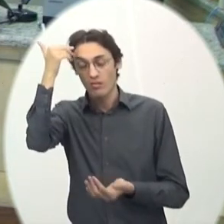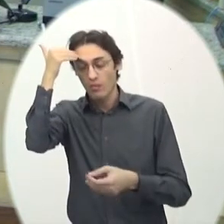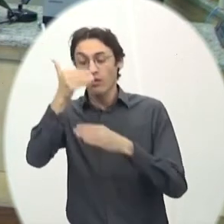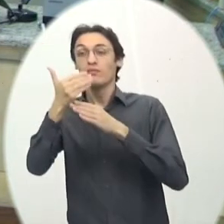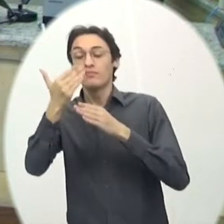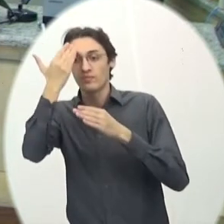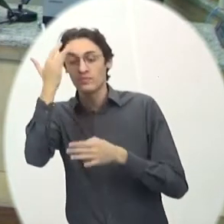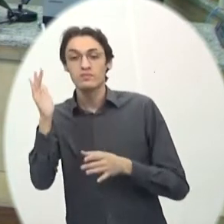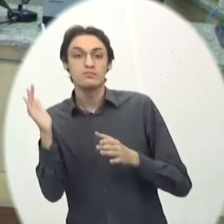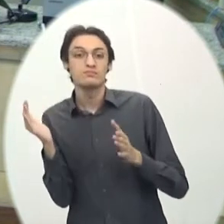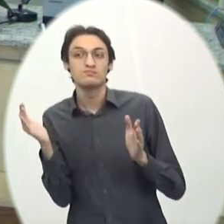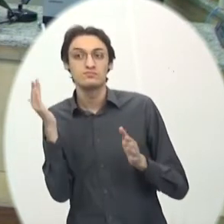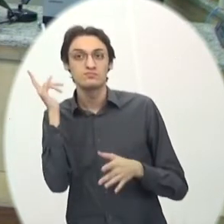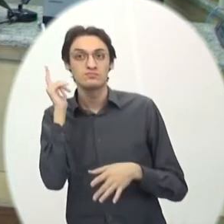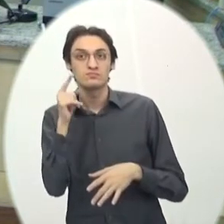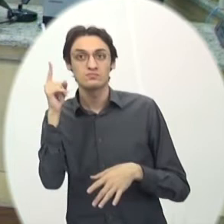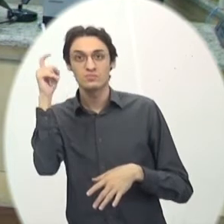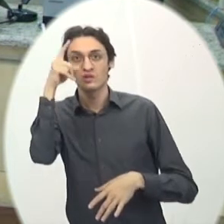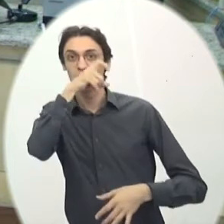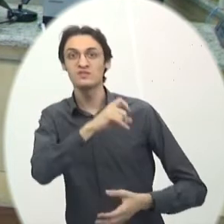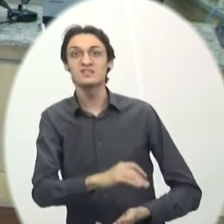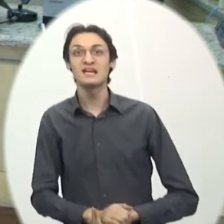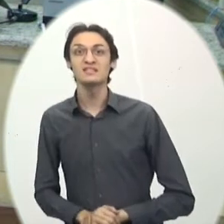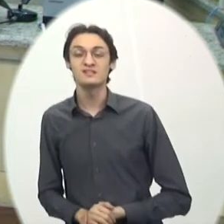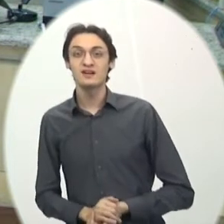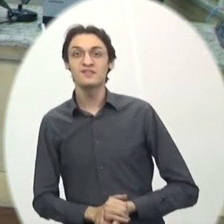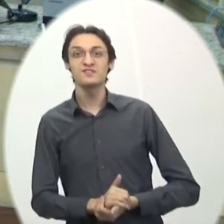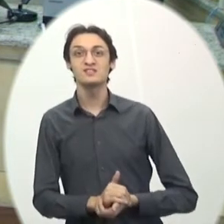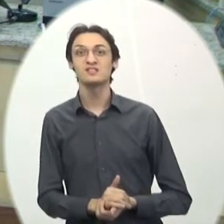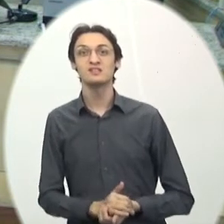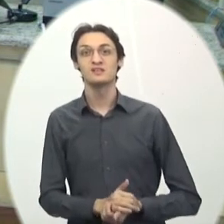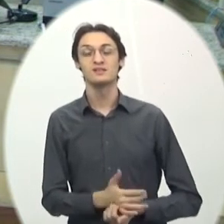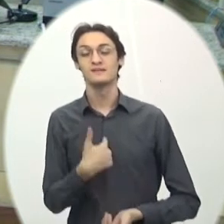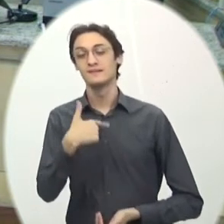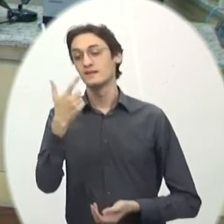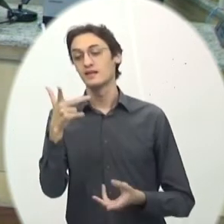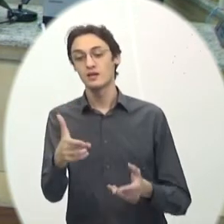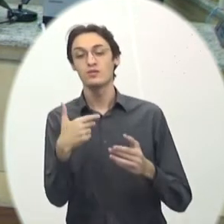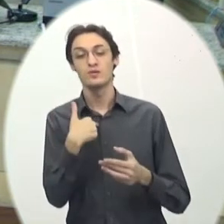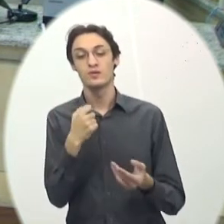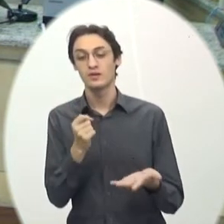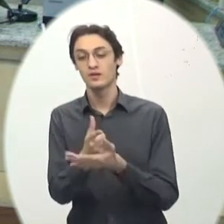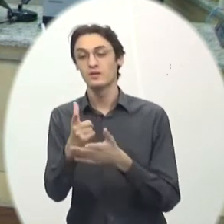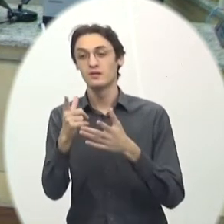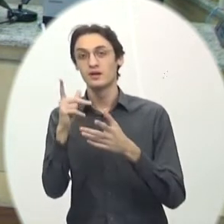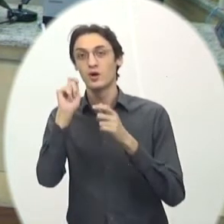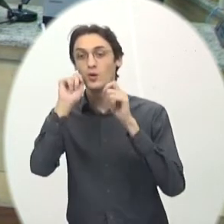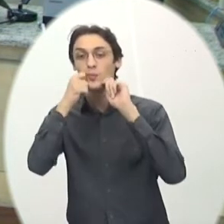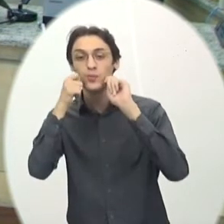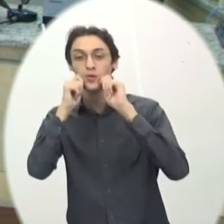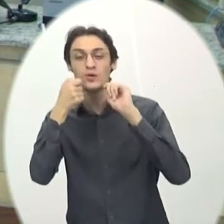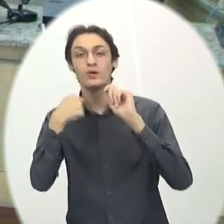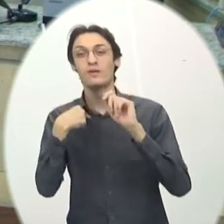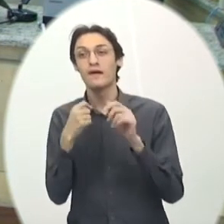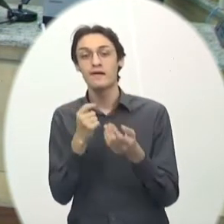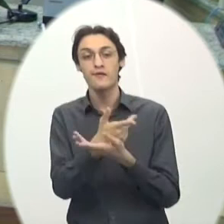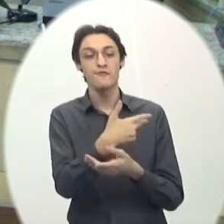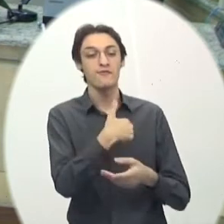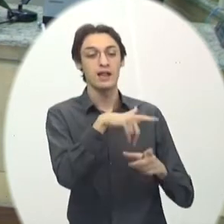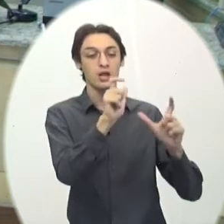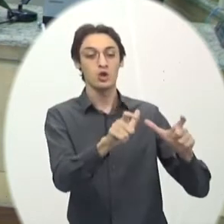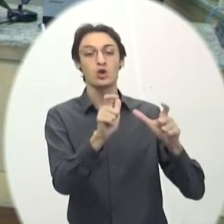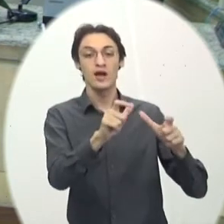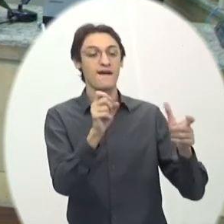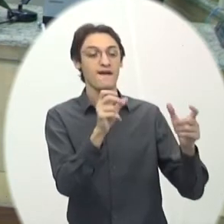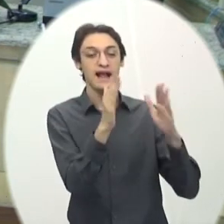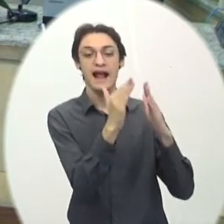eu querer comprar um sonho de valsa e eu ir no açougue para comprar um sonho de valsa. É